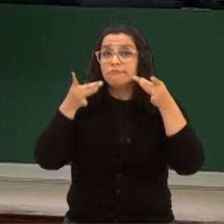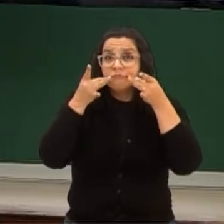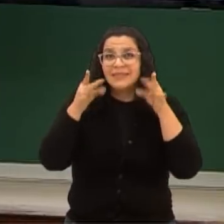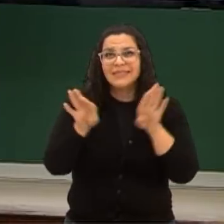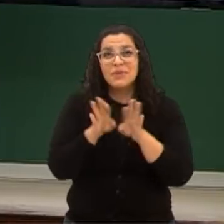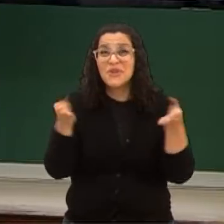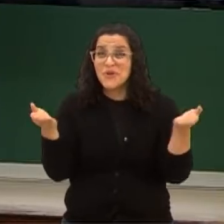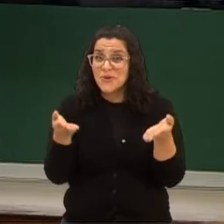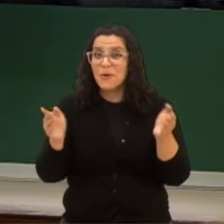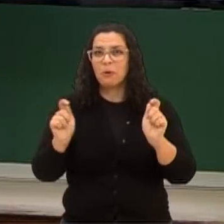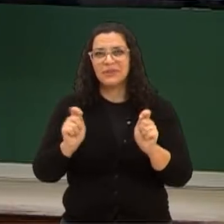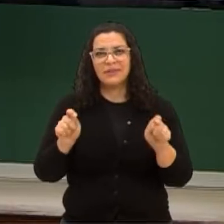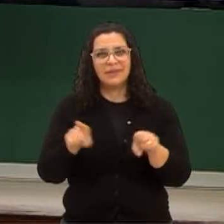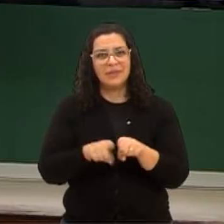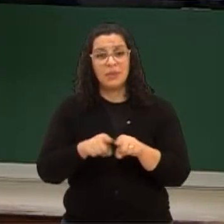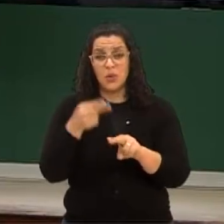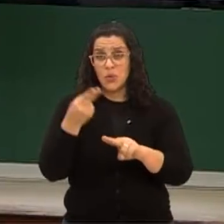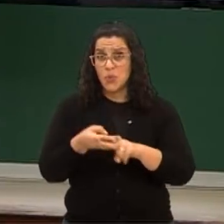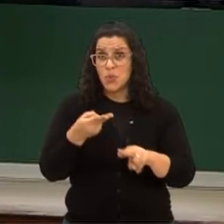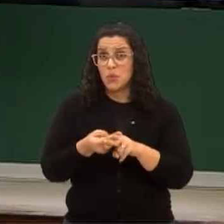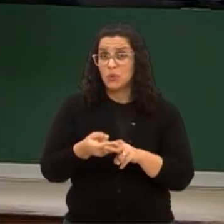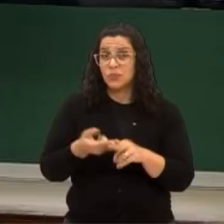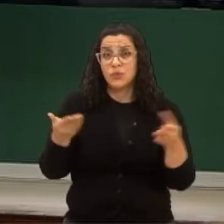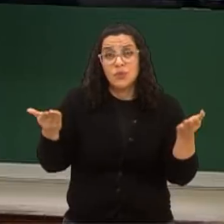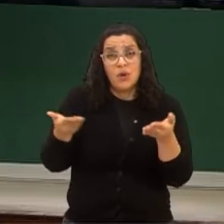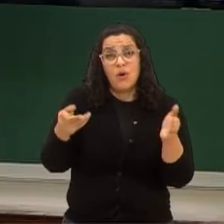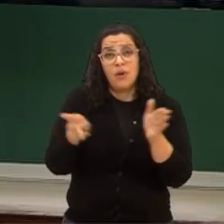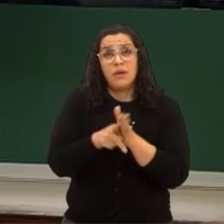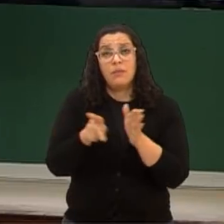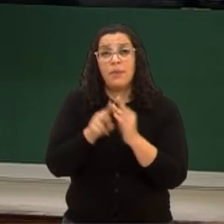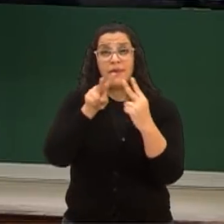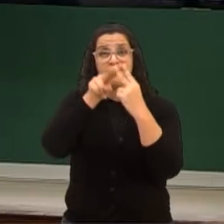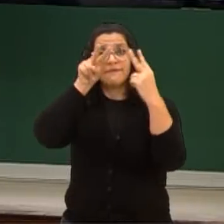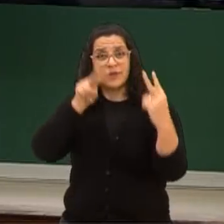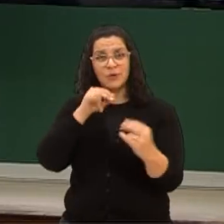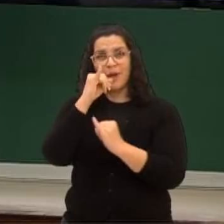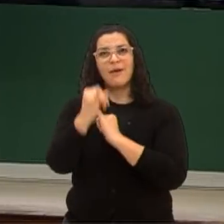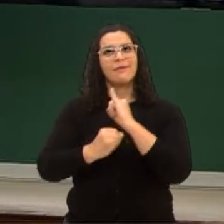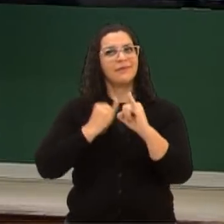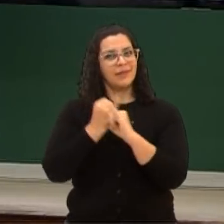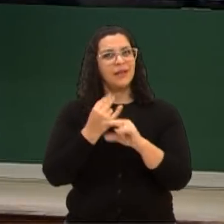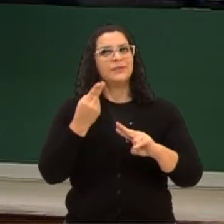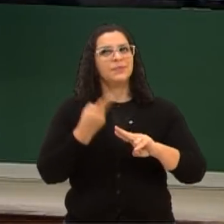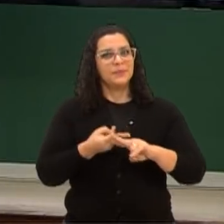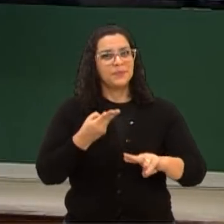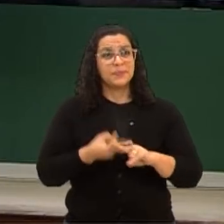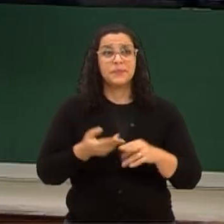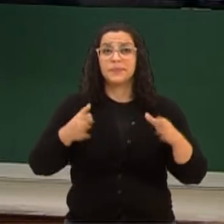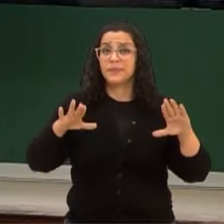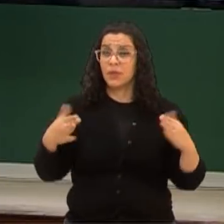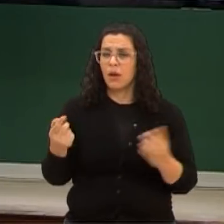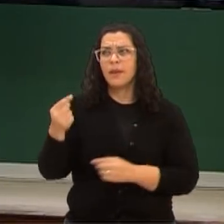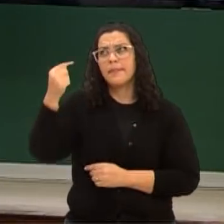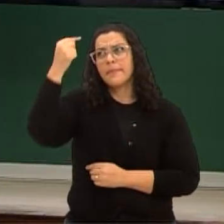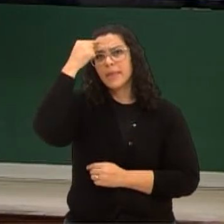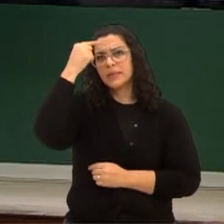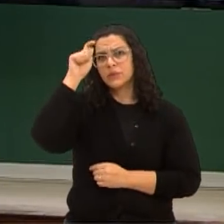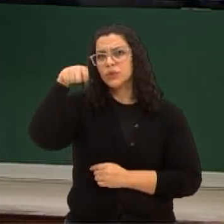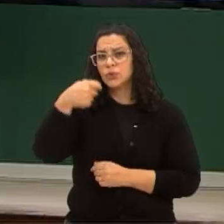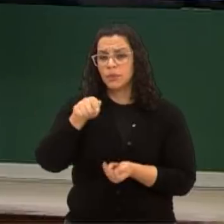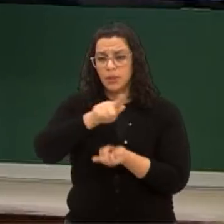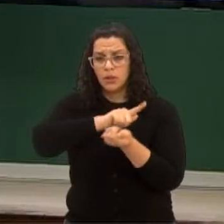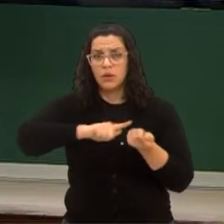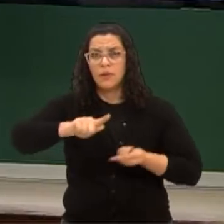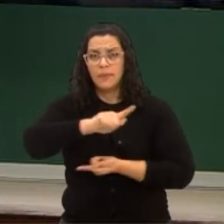que nós temos, né, mais absorvido agora virtualmente. Bom, então, pensando essa questão